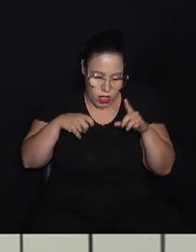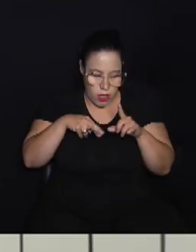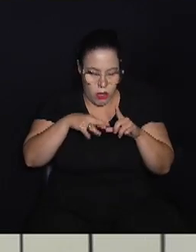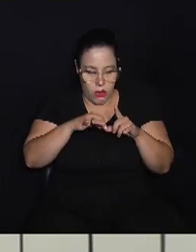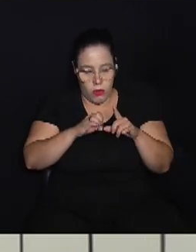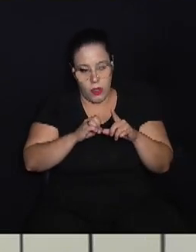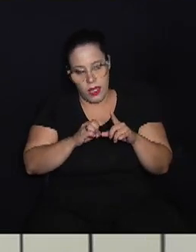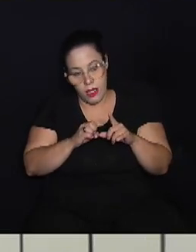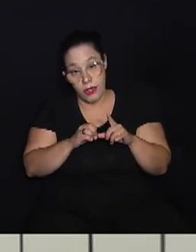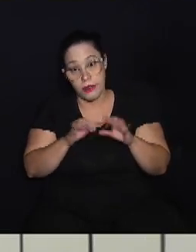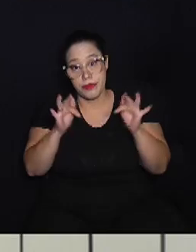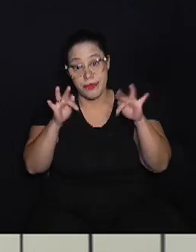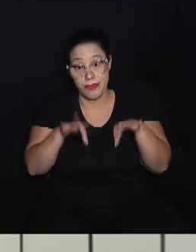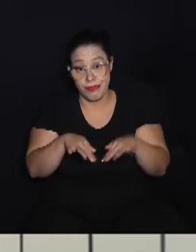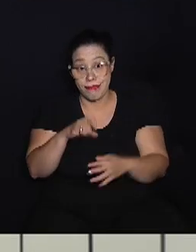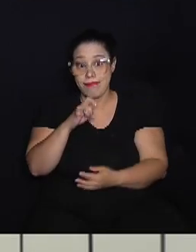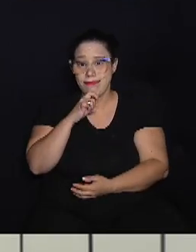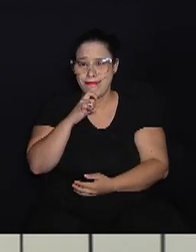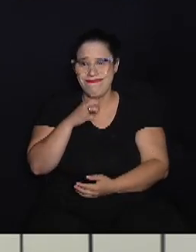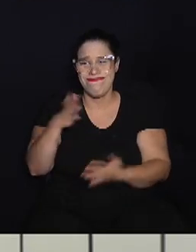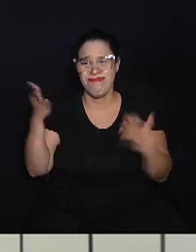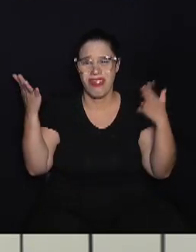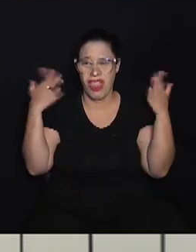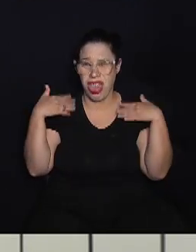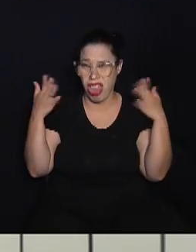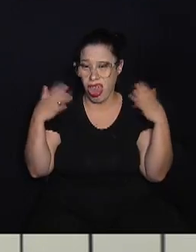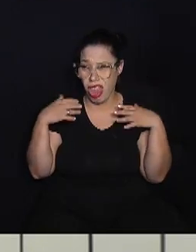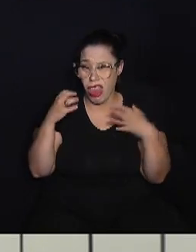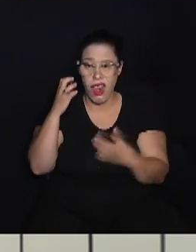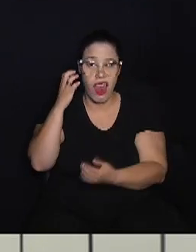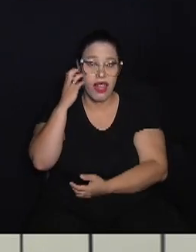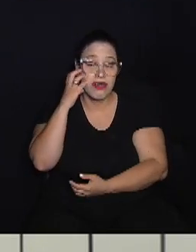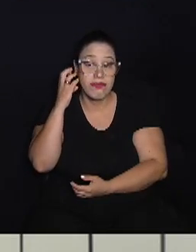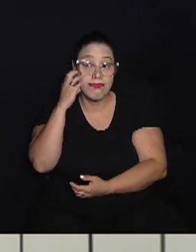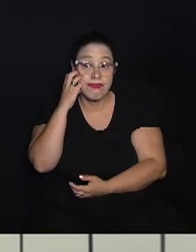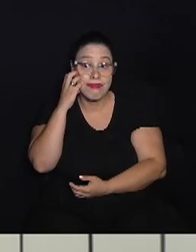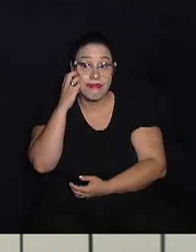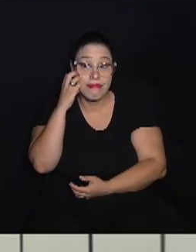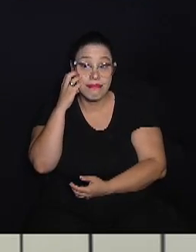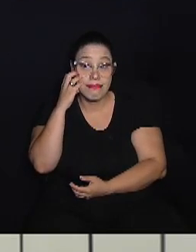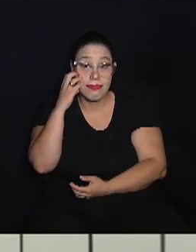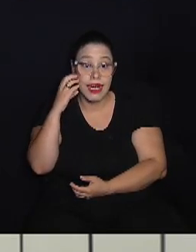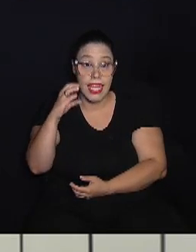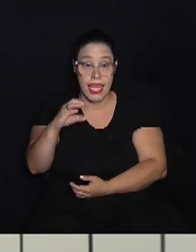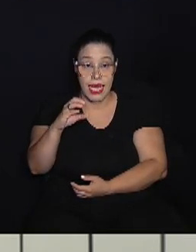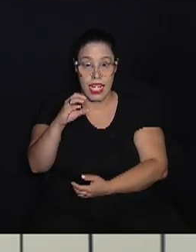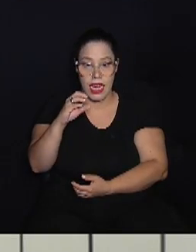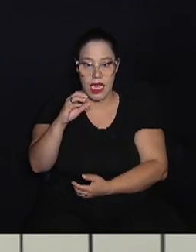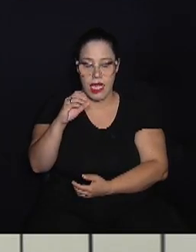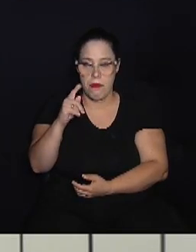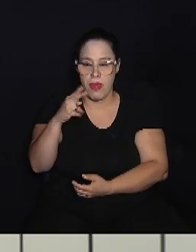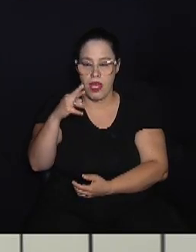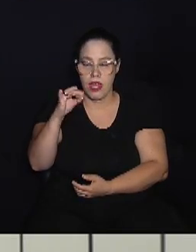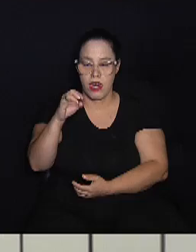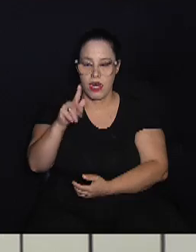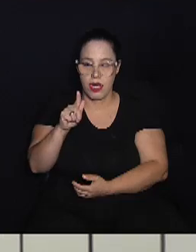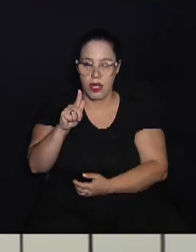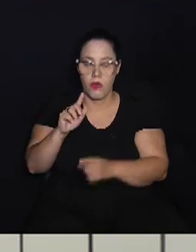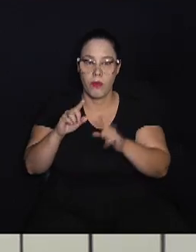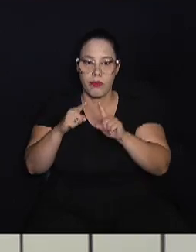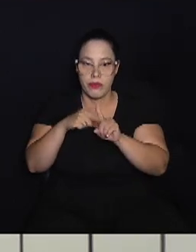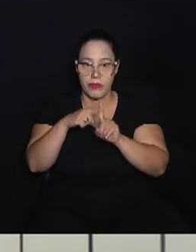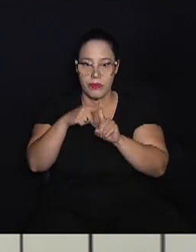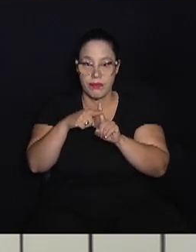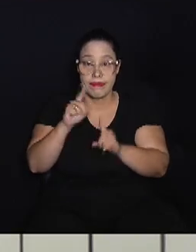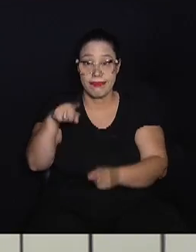ar, finalzinho de inverno bem quente. E o André Aranha está no CEPAGRE da Unicamp para falar sobre a previsão para